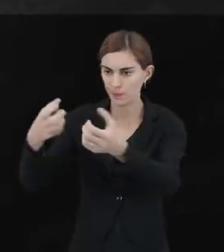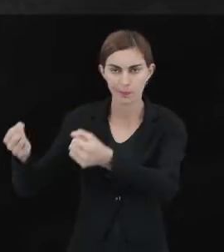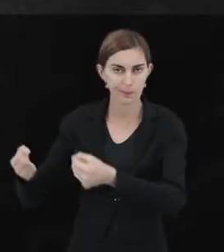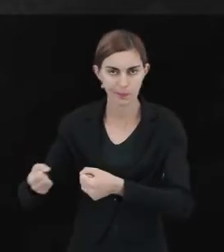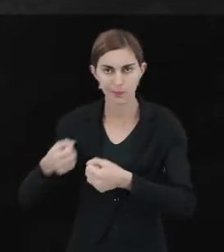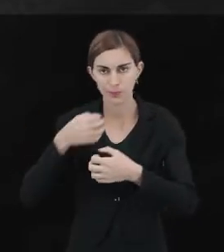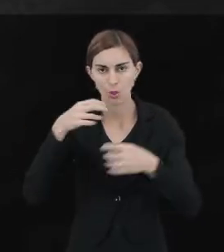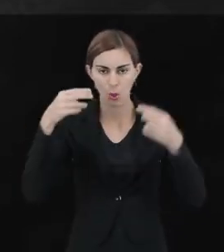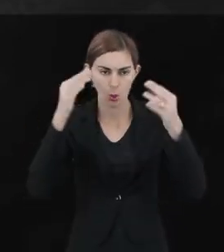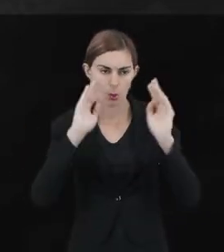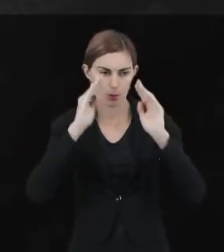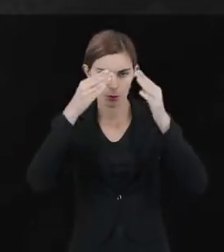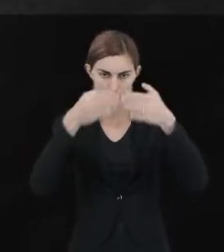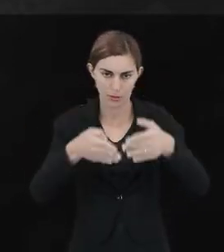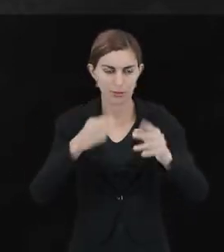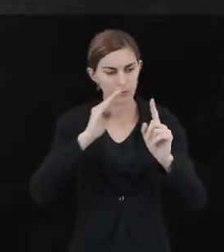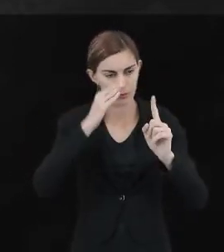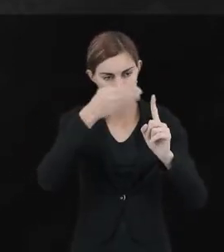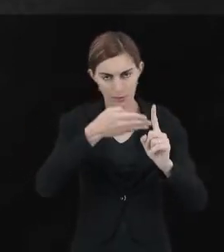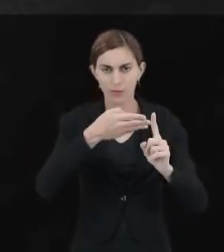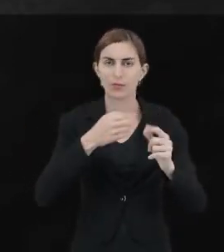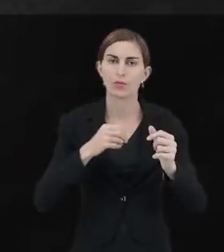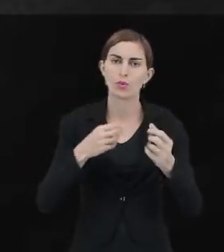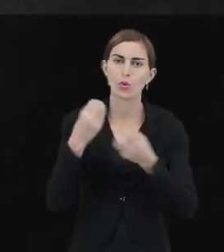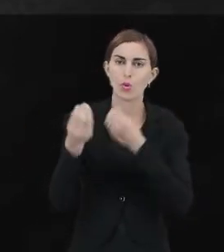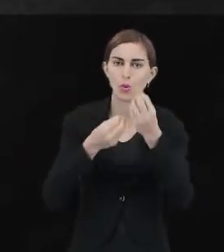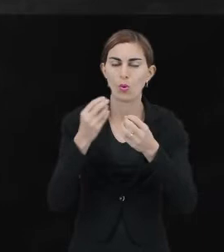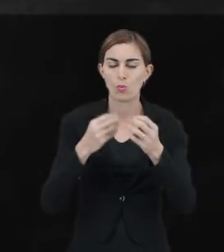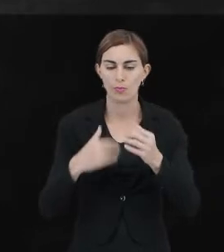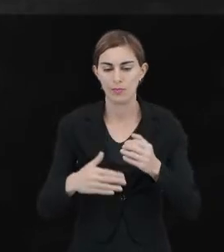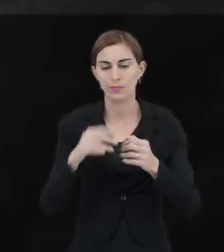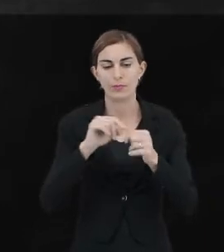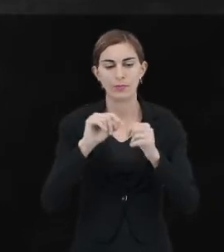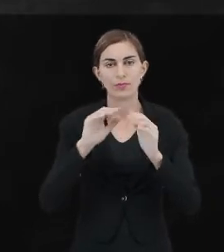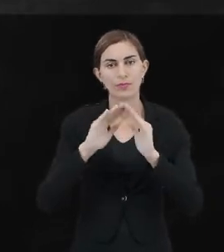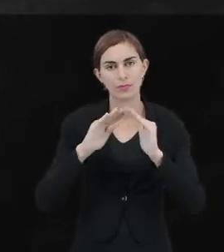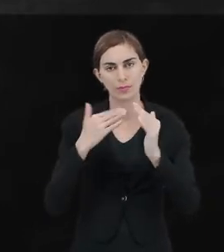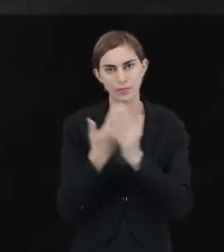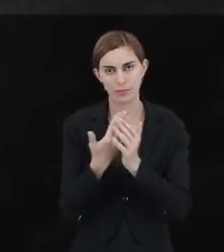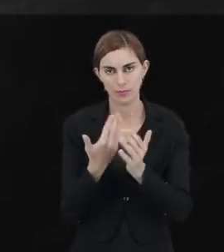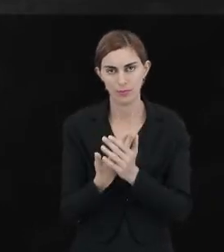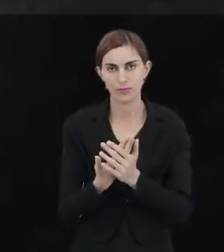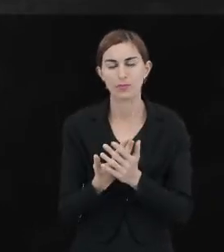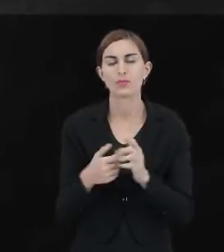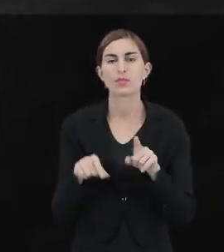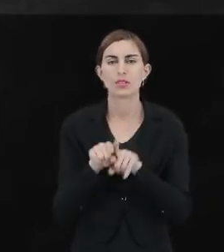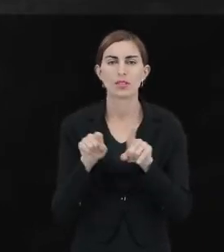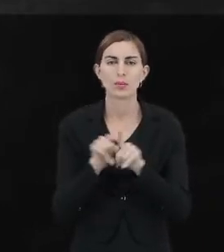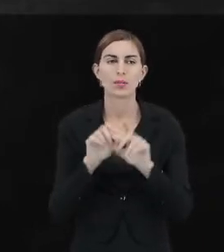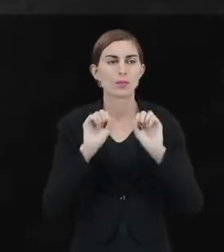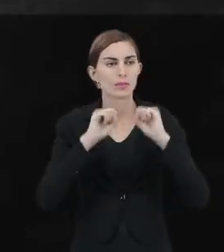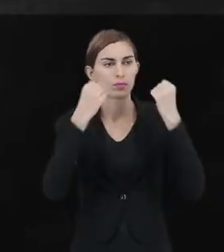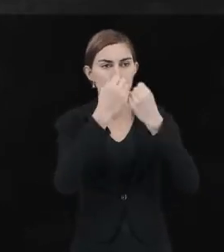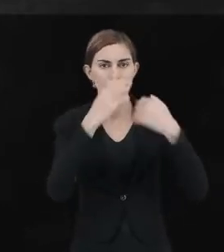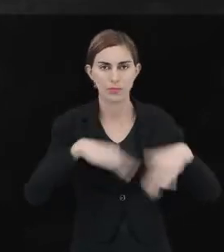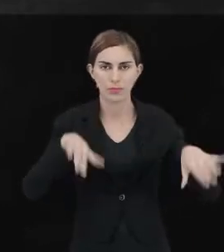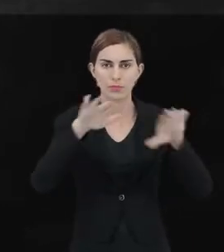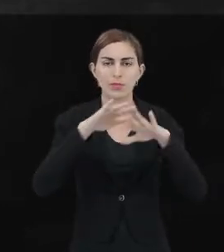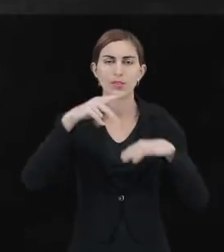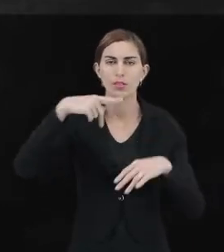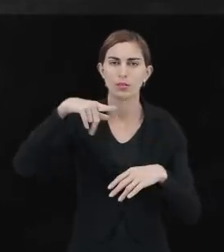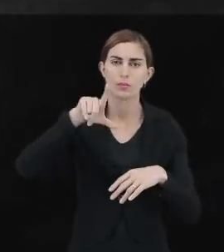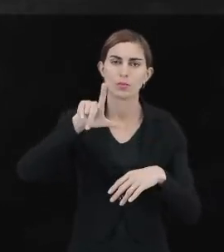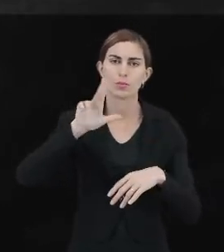concordância sobre os objetivos e modos de fazer a escola. Ele parte do pressuposto de que a sociedade